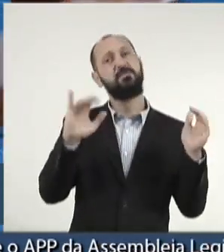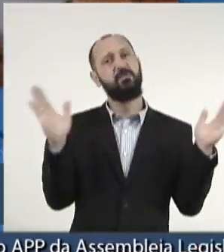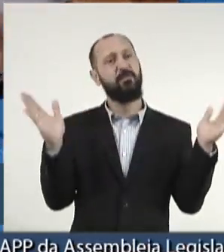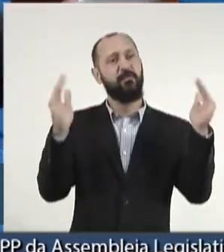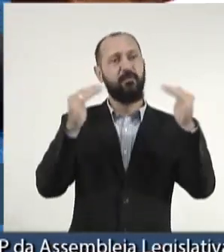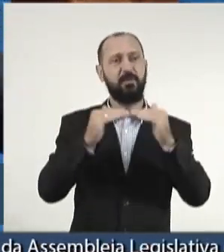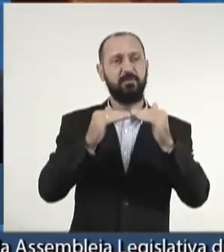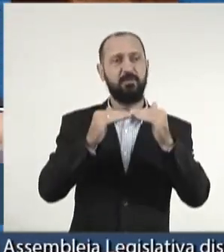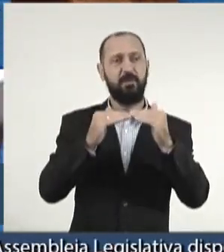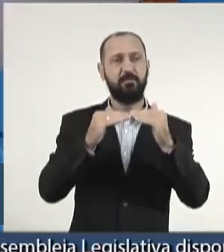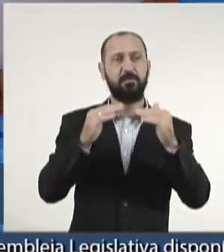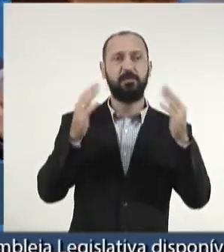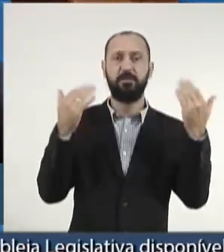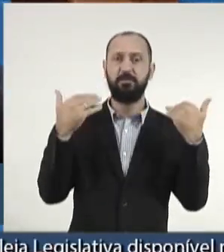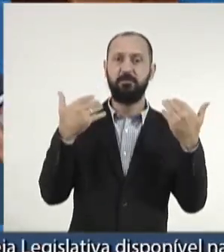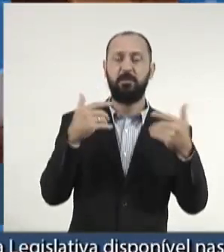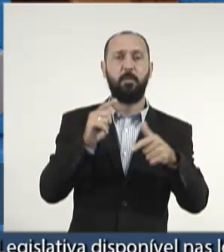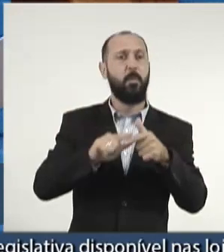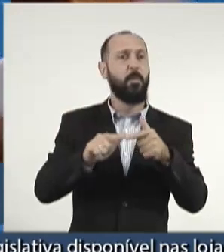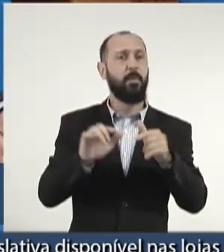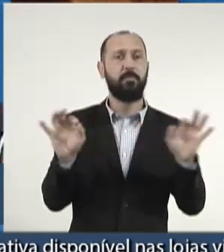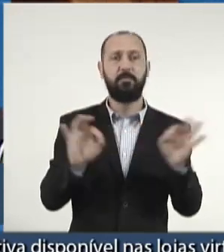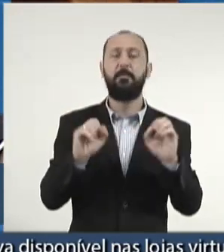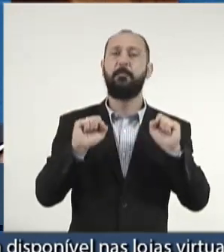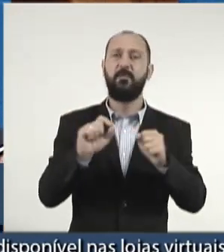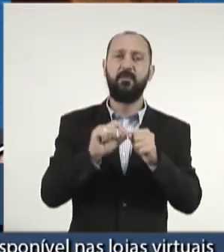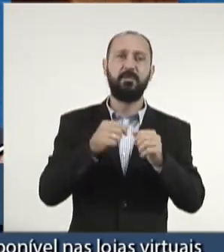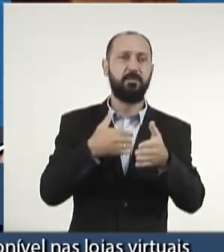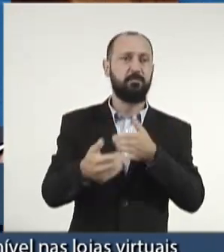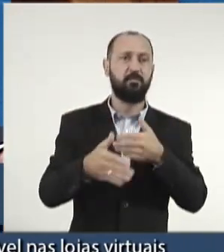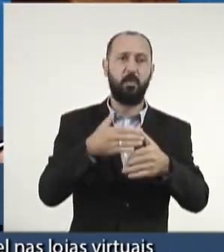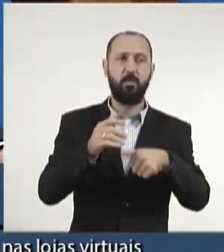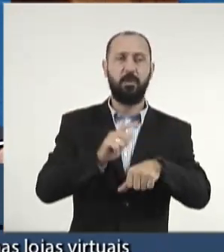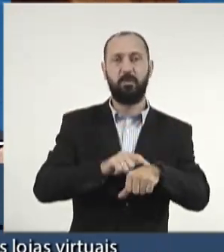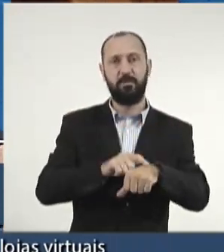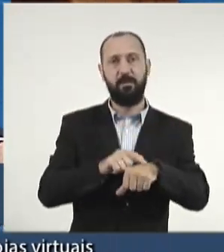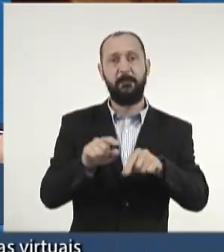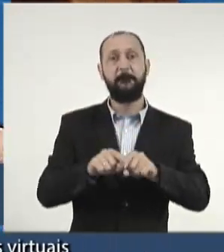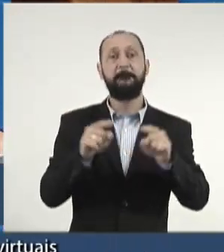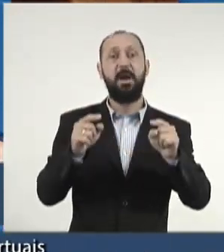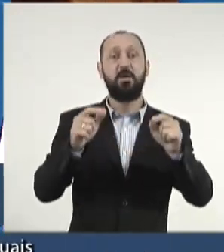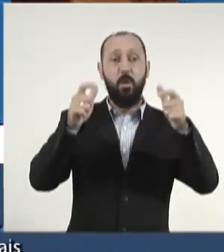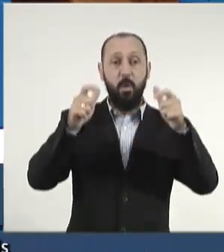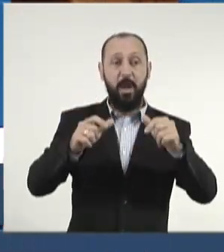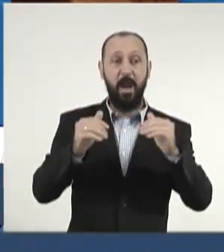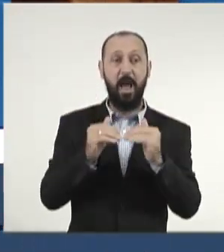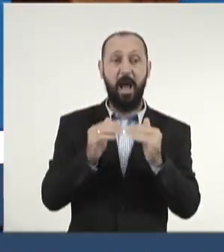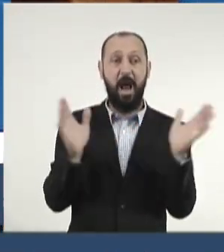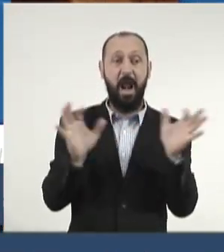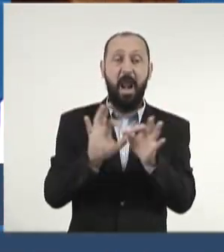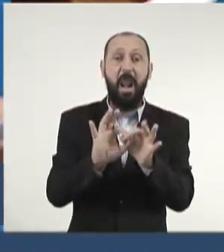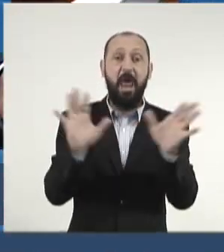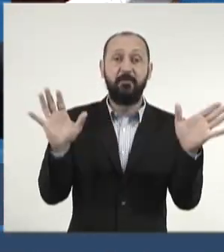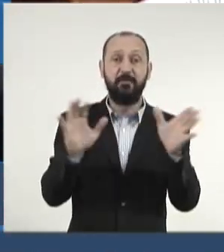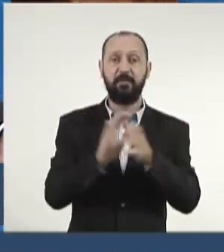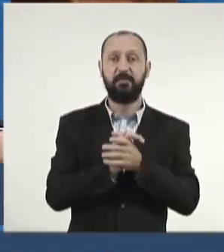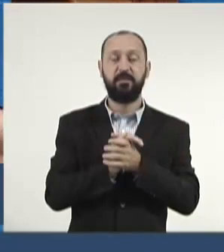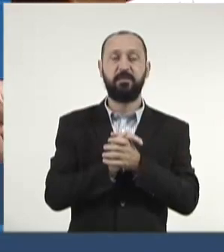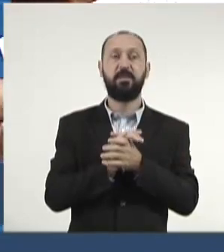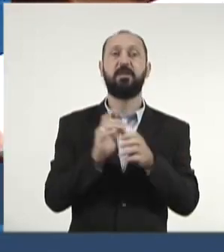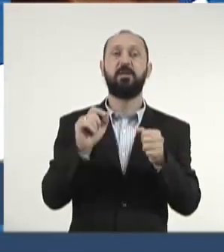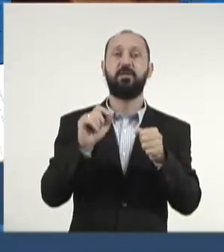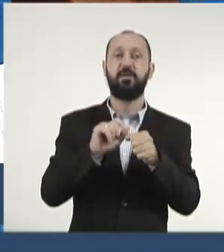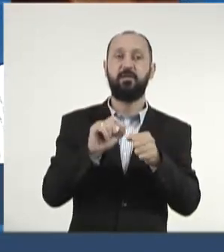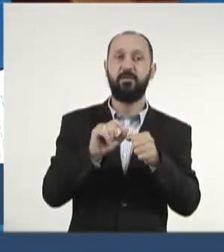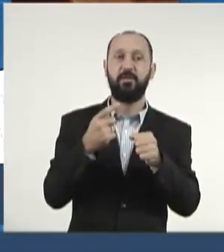fechado, climatizado, não tem problema, pode fazer qualquer hora, Mas em espaço aberto, que não se